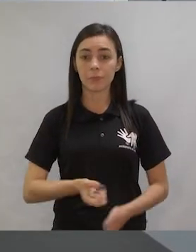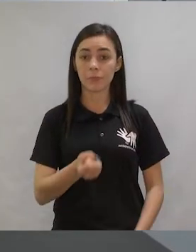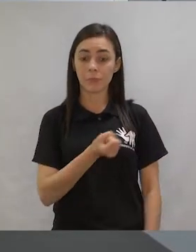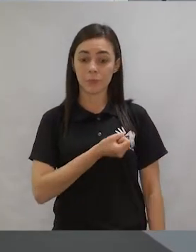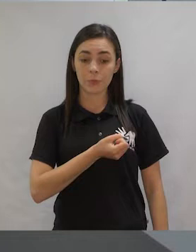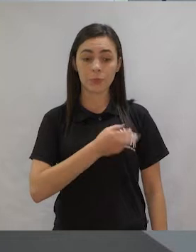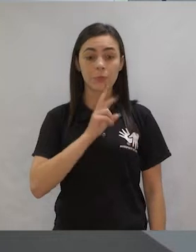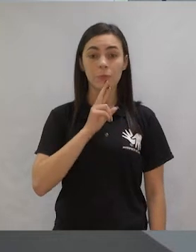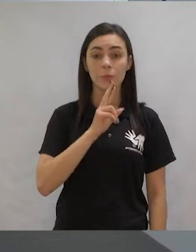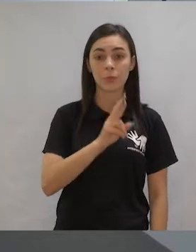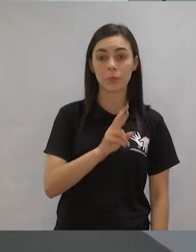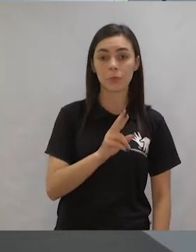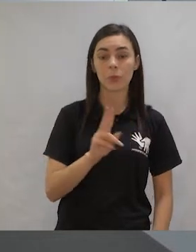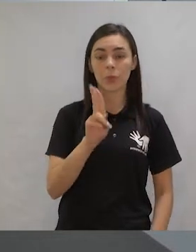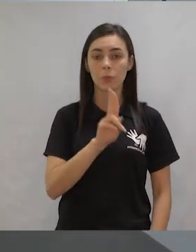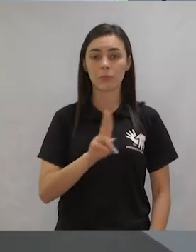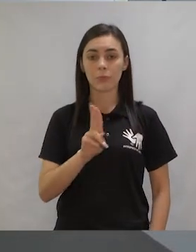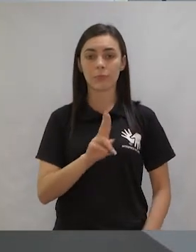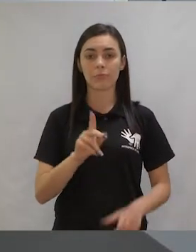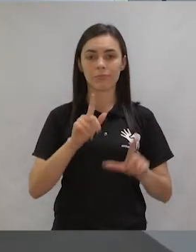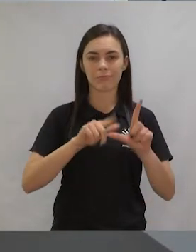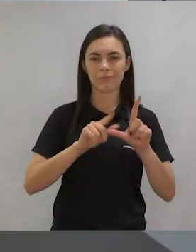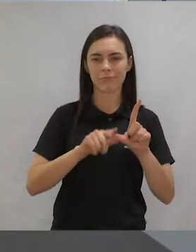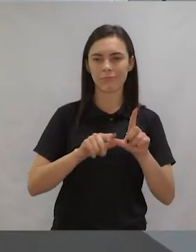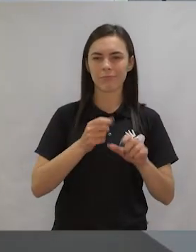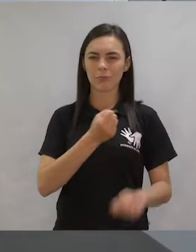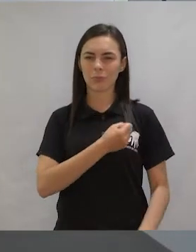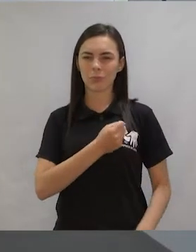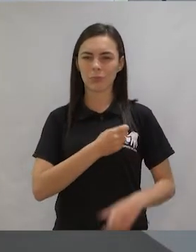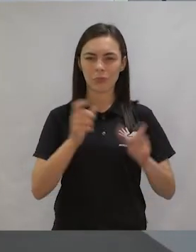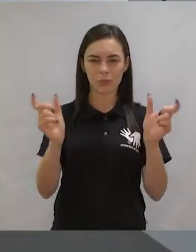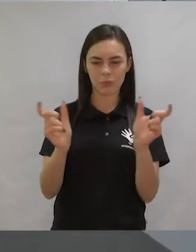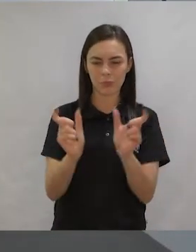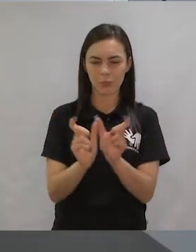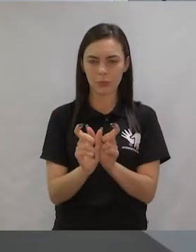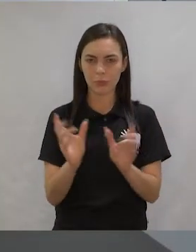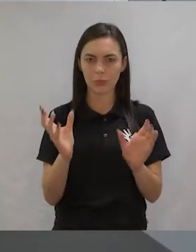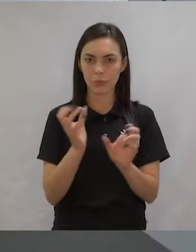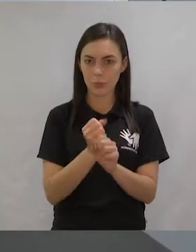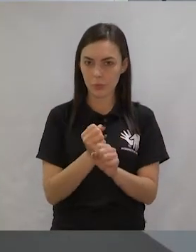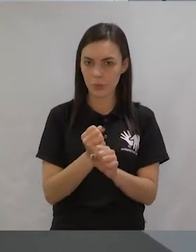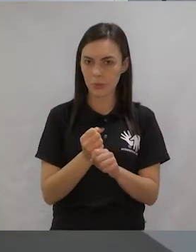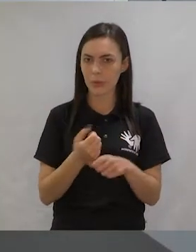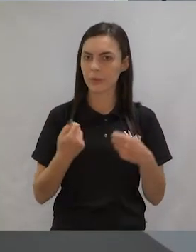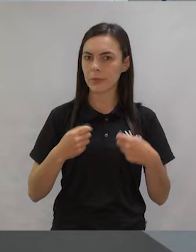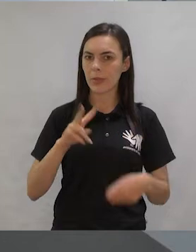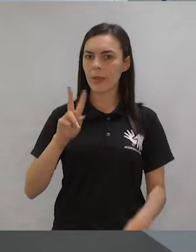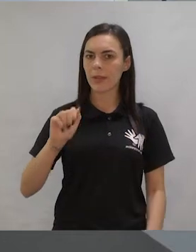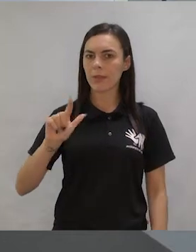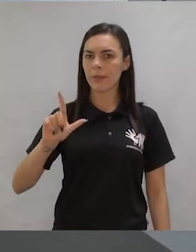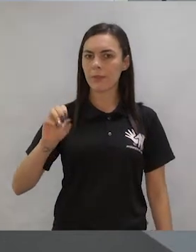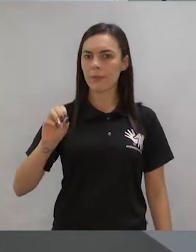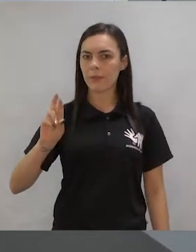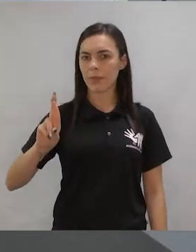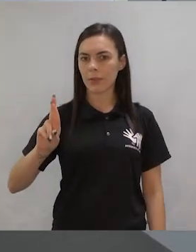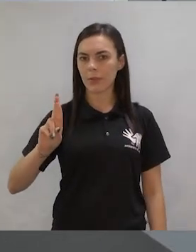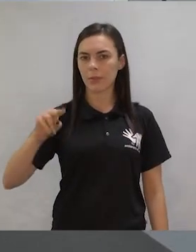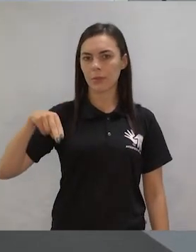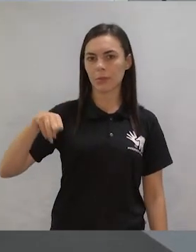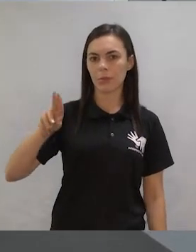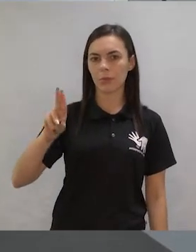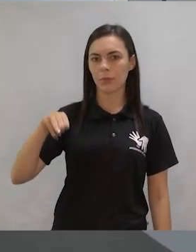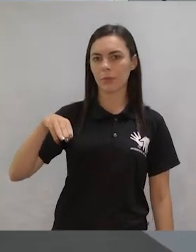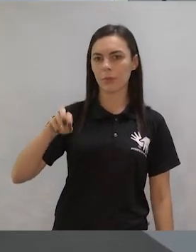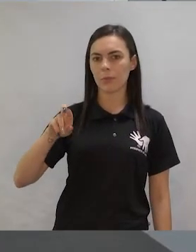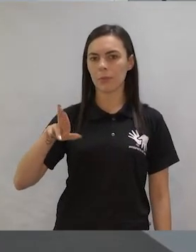Valor numérico de uma expressão algébrica. Então, eu quero saber o valor numérico, eu quero saber um resultado